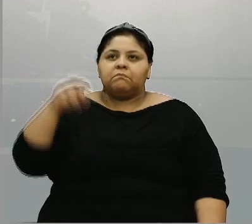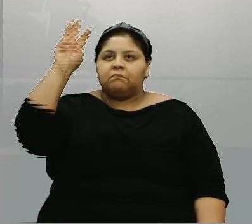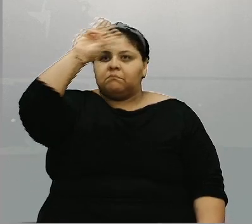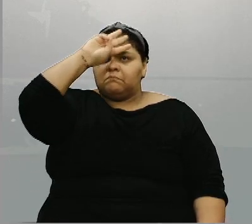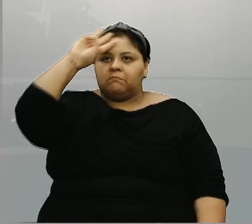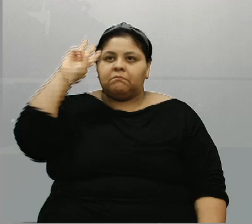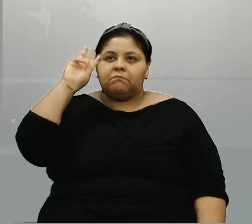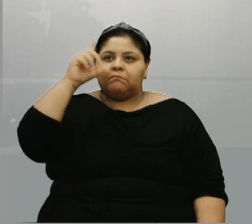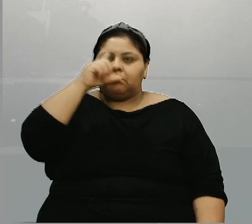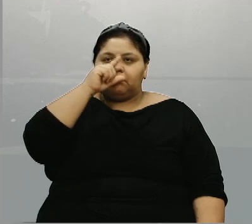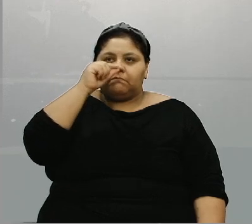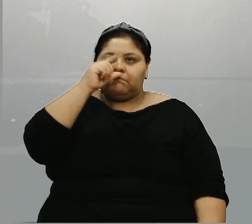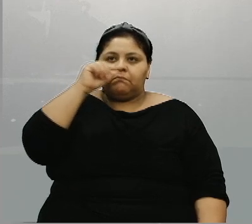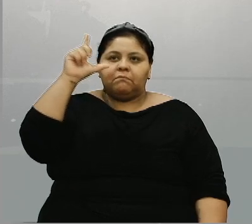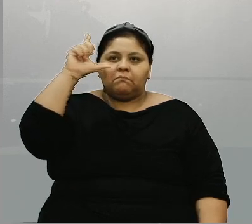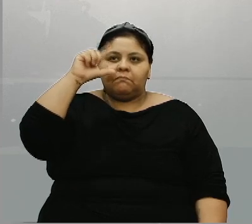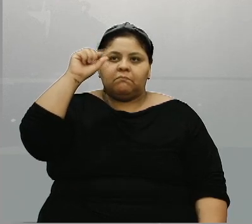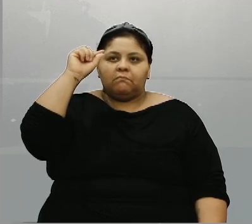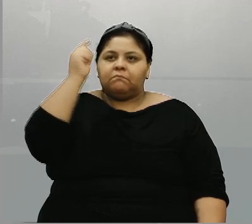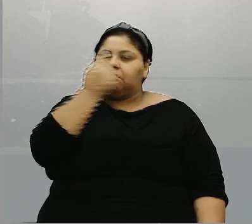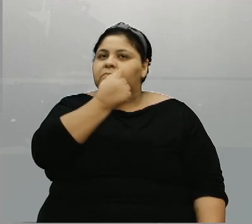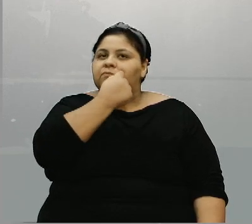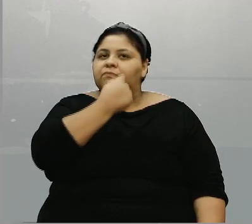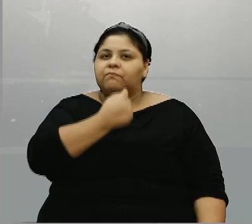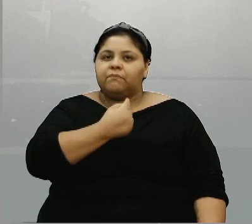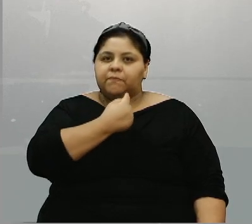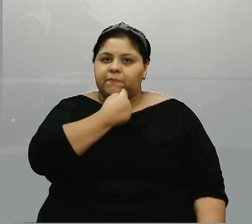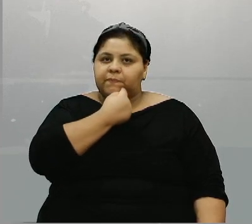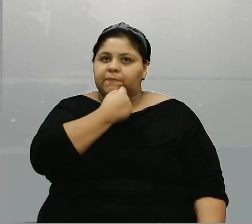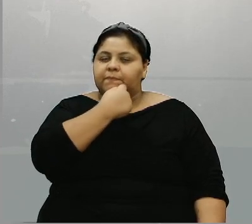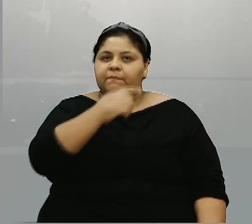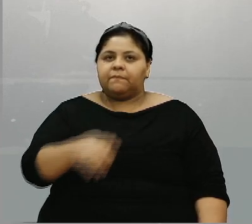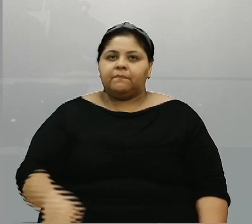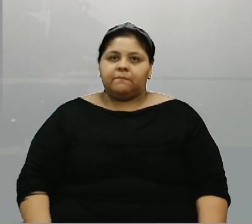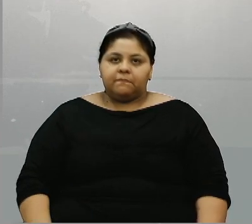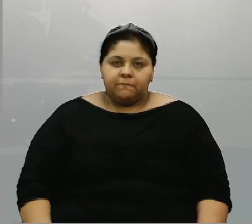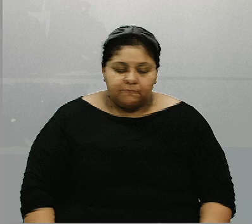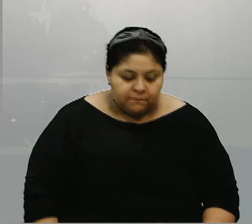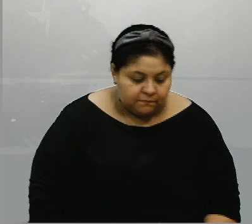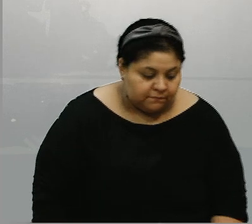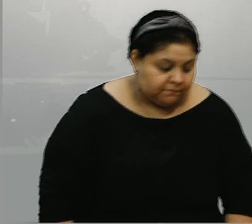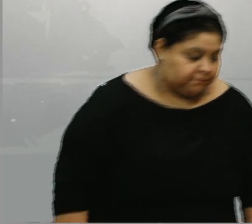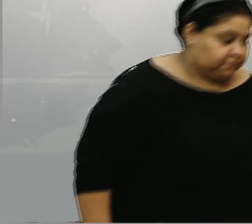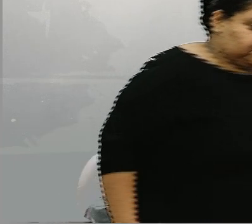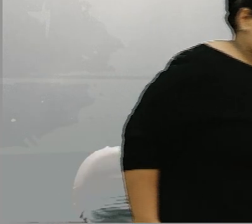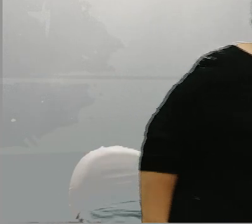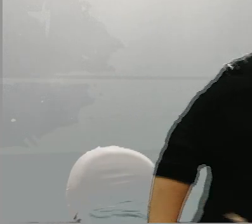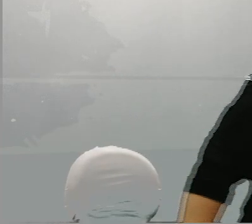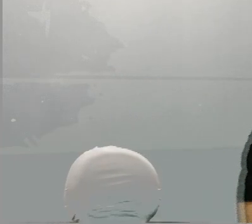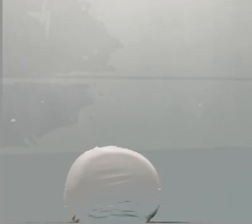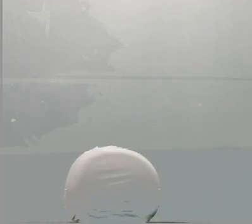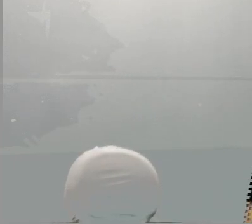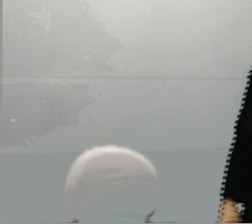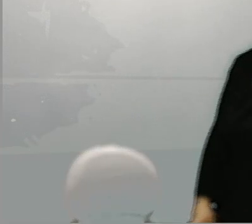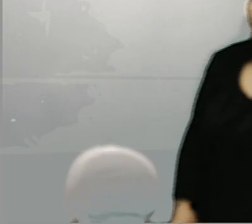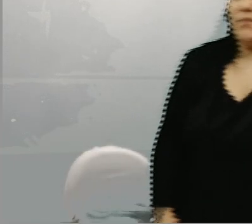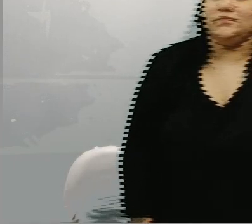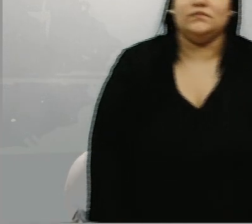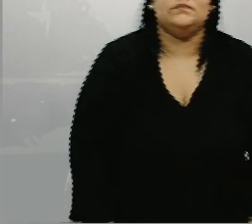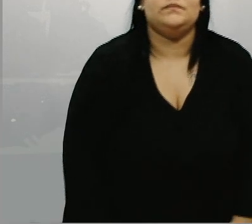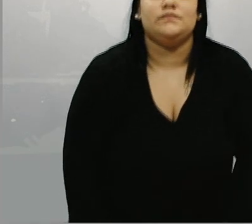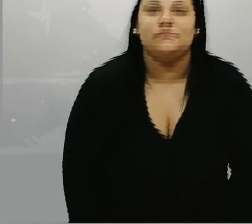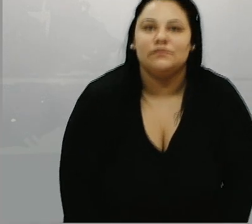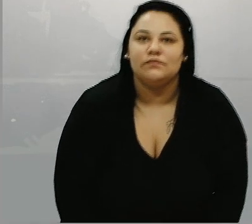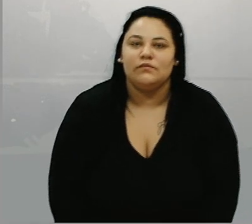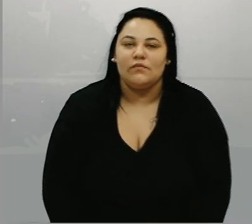Valim, Sandro Fantinel, Scalco, Wagner Petrini. Seguimos, então, com a manutenção